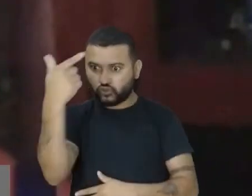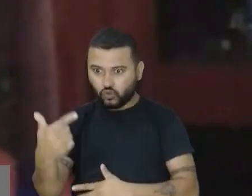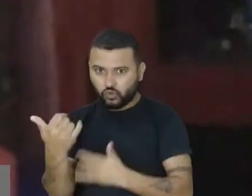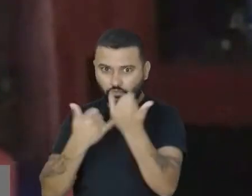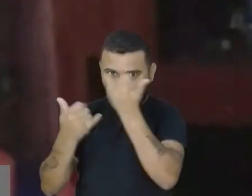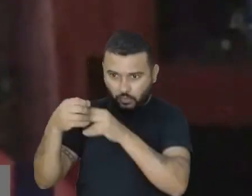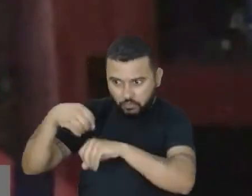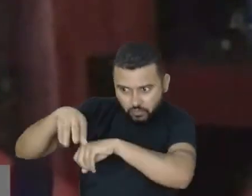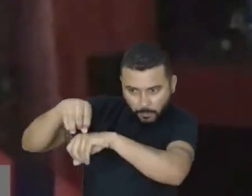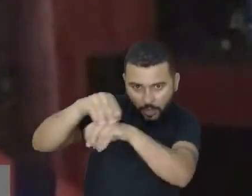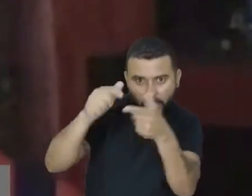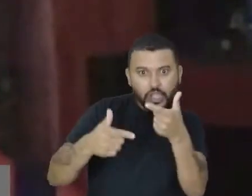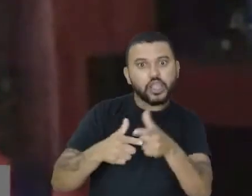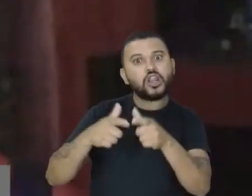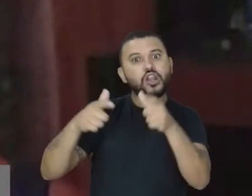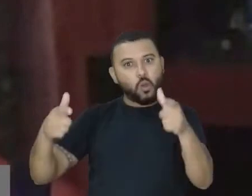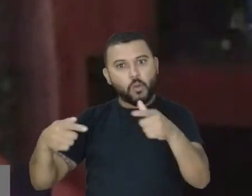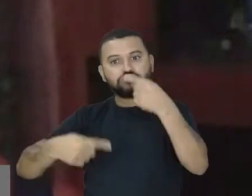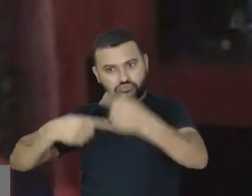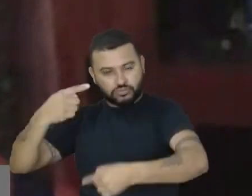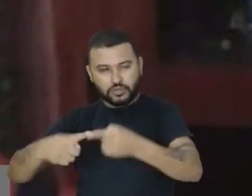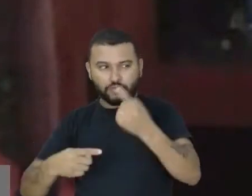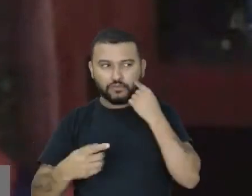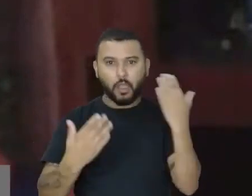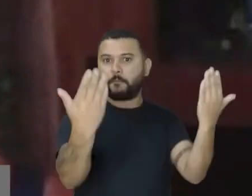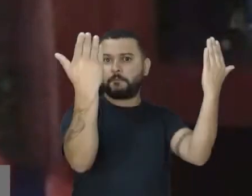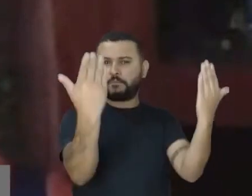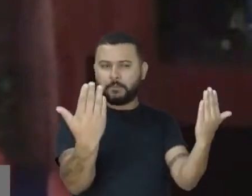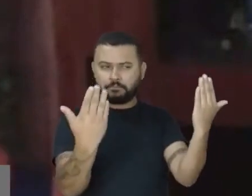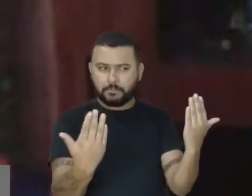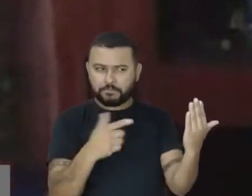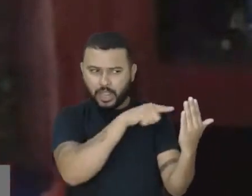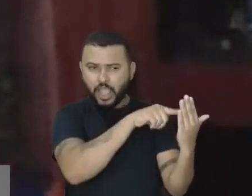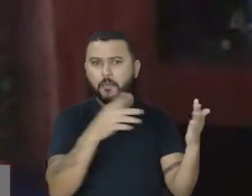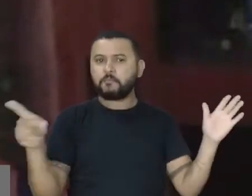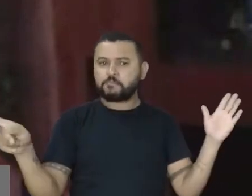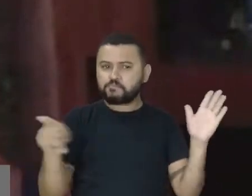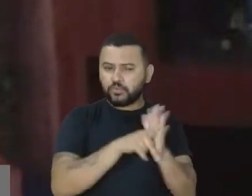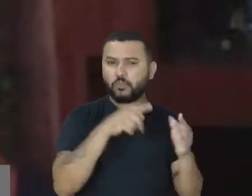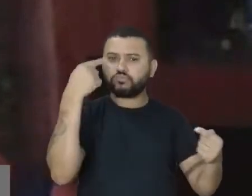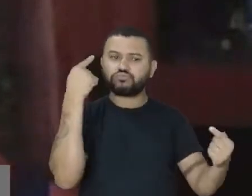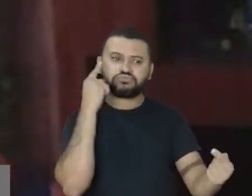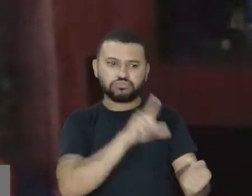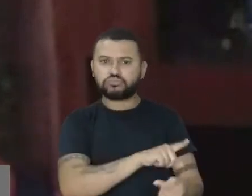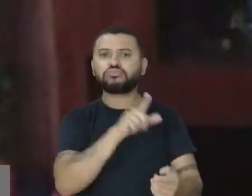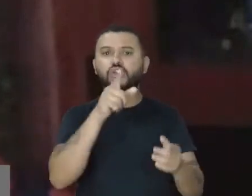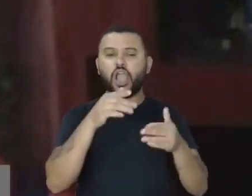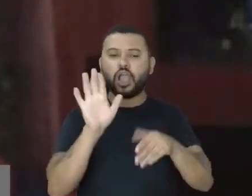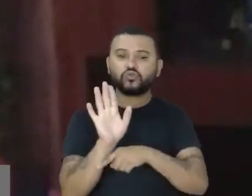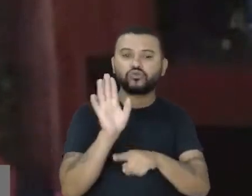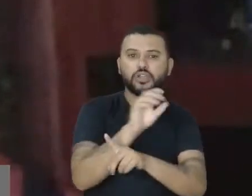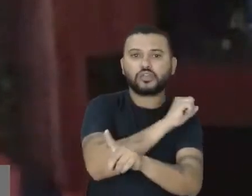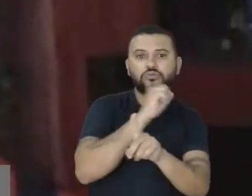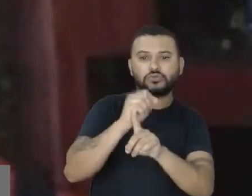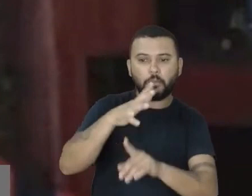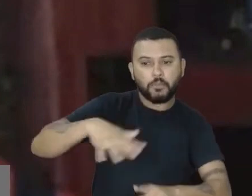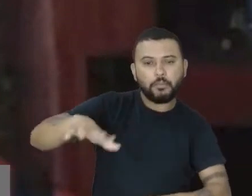de implementada a política e vê se houve ou não incidência da política naquela realidade. Então, os dados